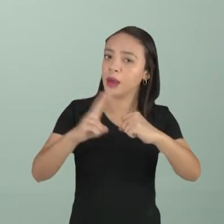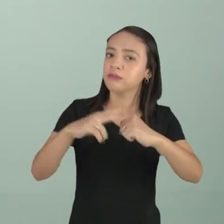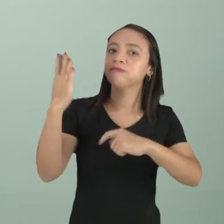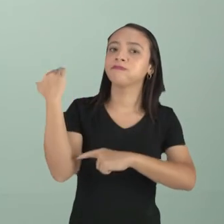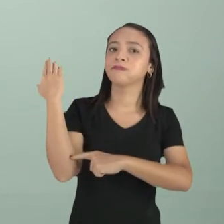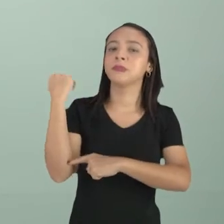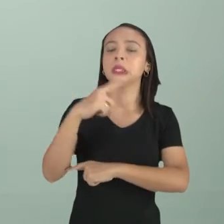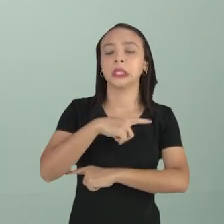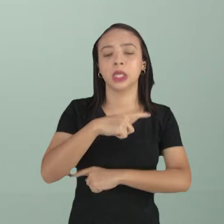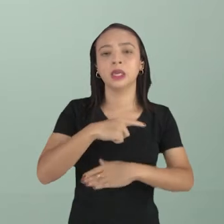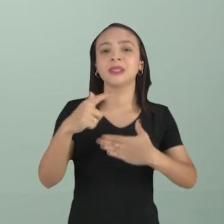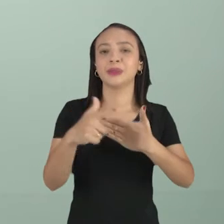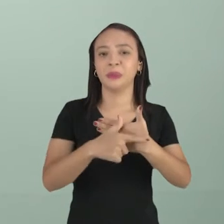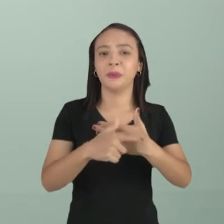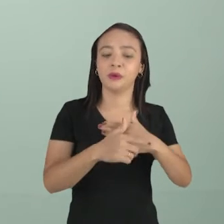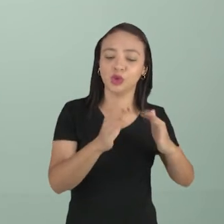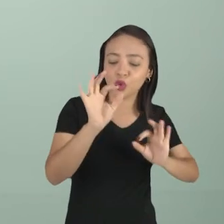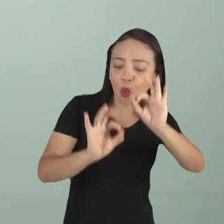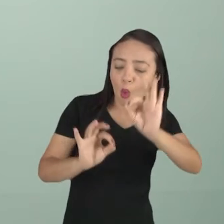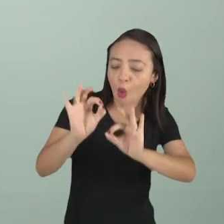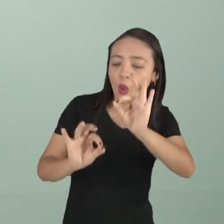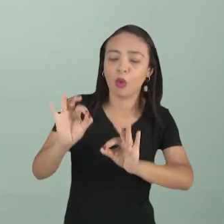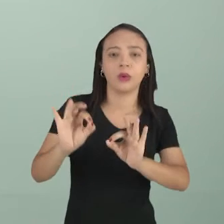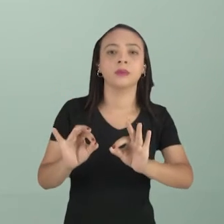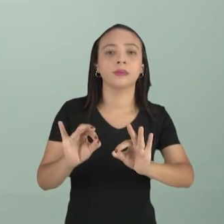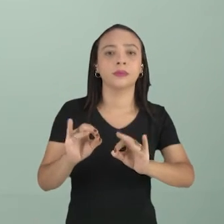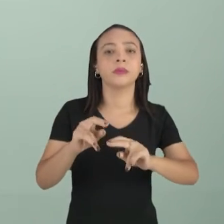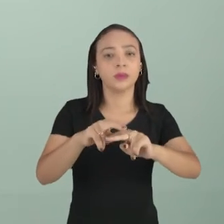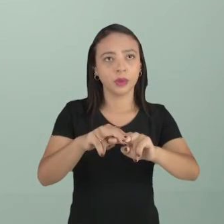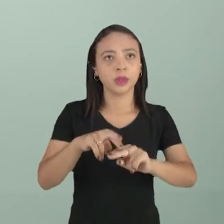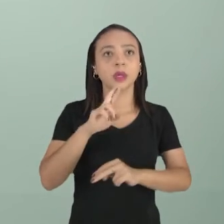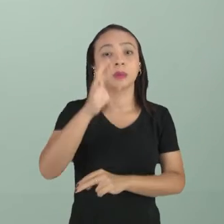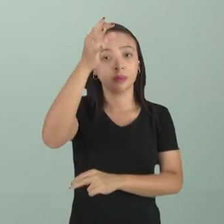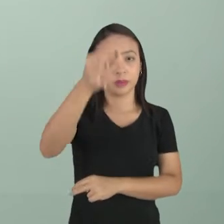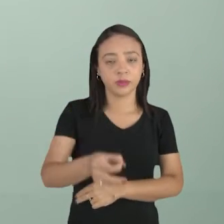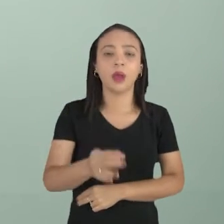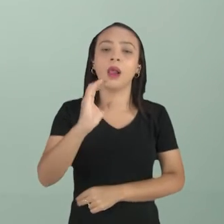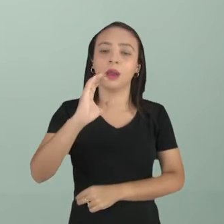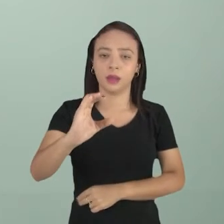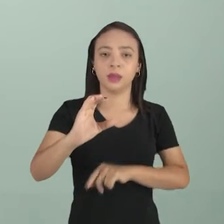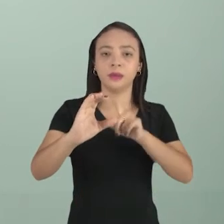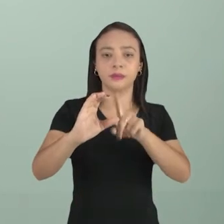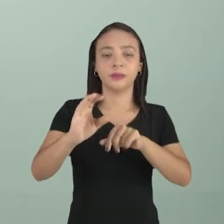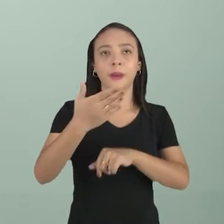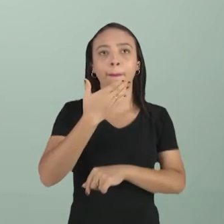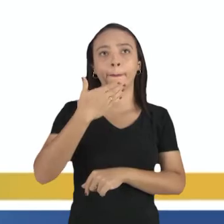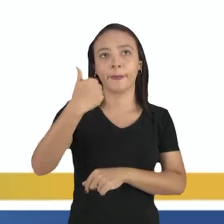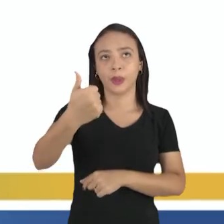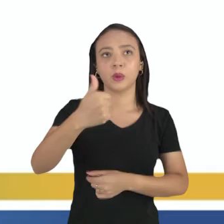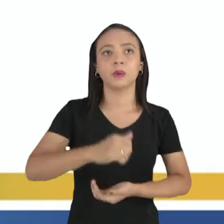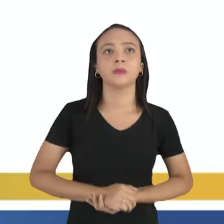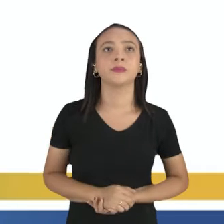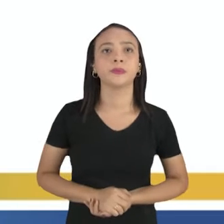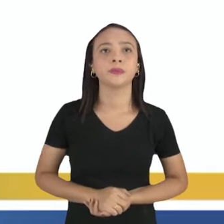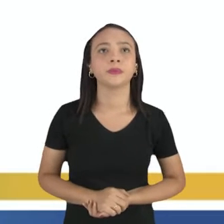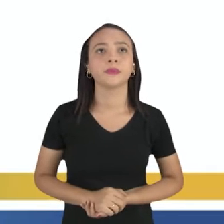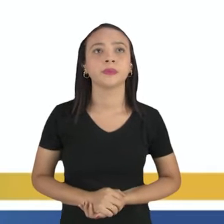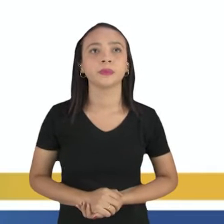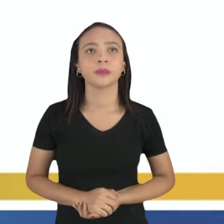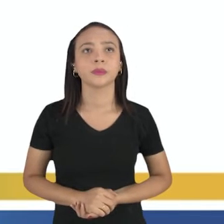que servem para ordenar. Então, por isso que essa alternativa, a letra C, é a mais adequada. Vamos lá para o